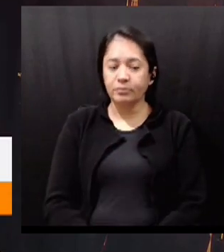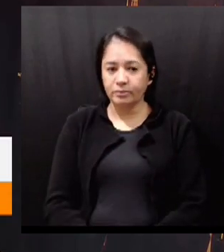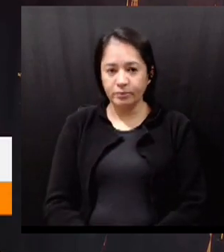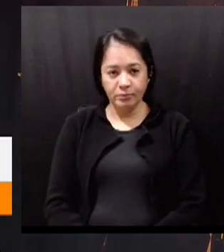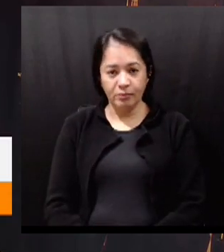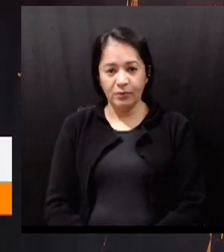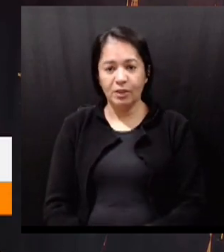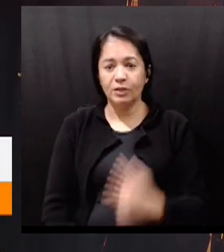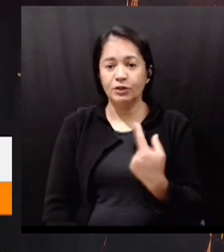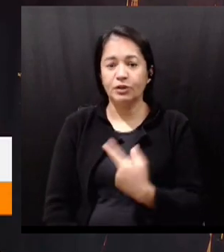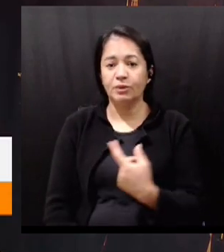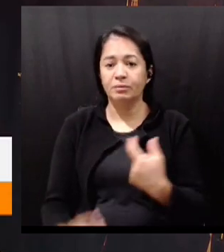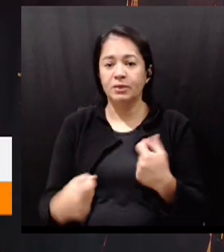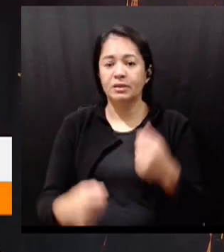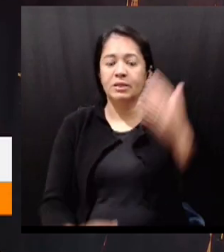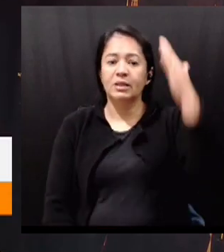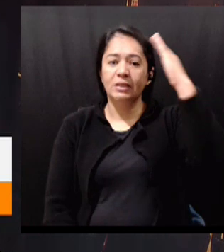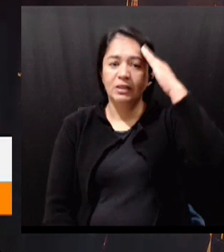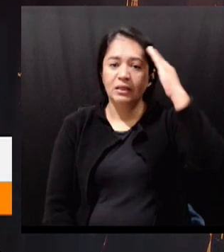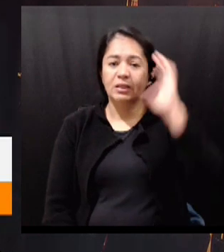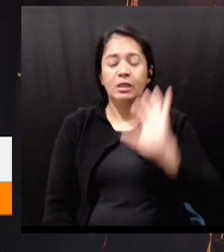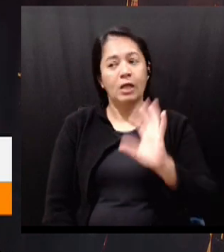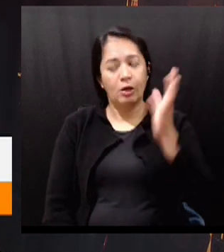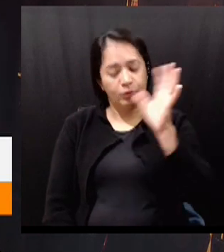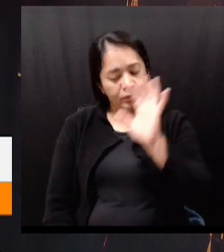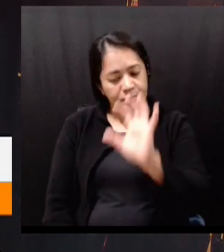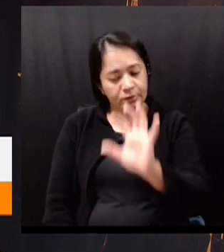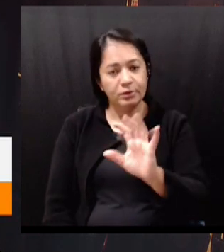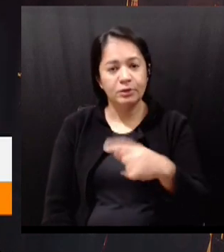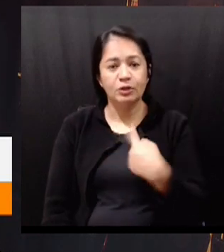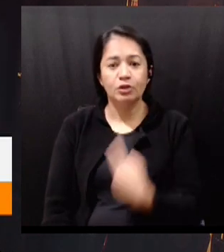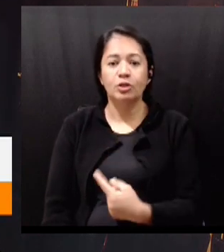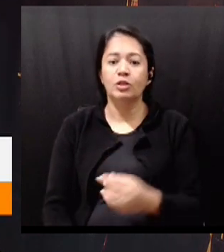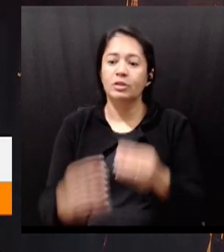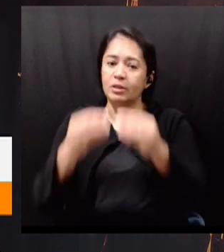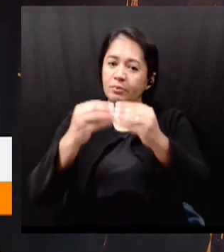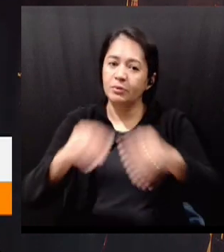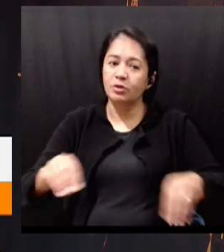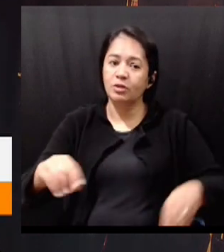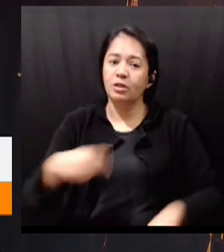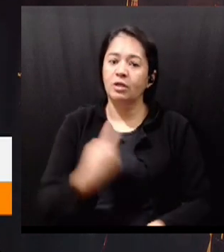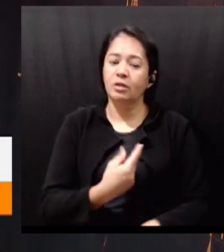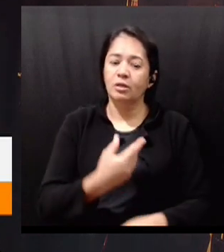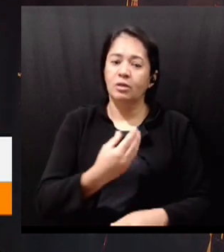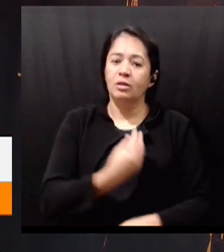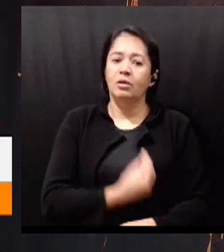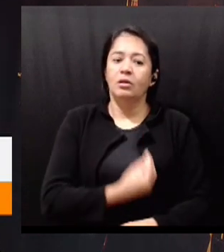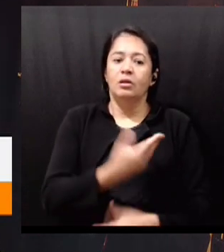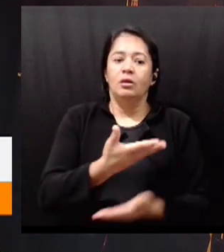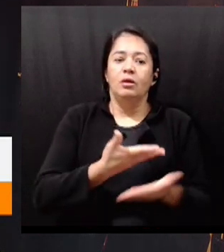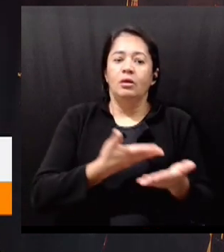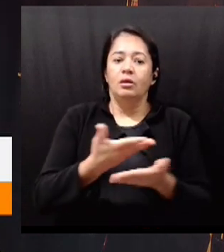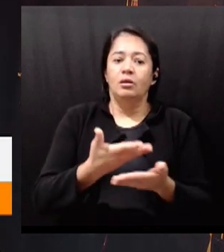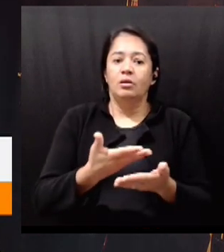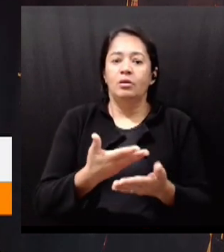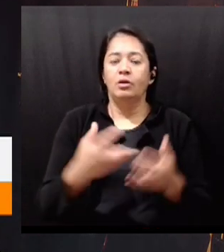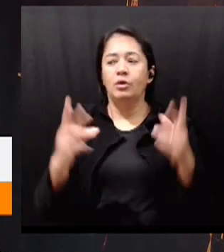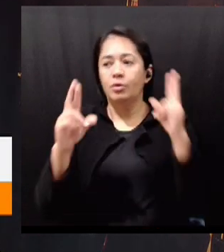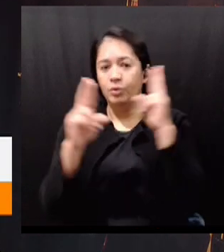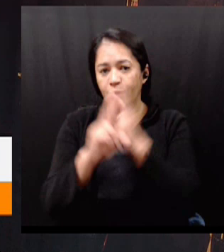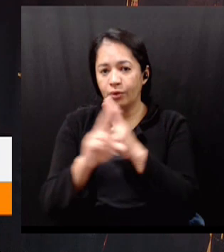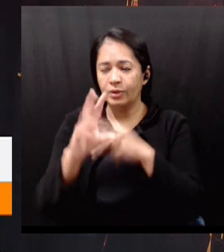está acontecendo isso, né, a gente está prejudicando a nossa convivência, seja ela, o relacionamento amoroso,